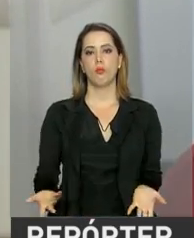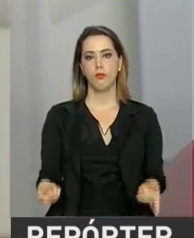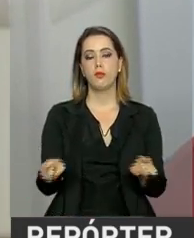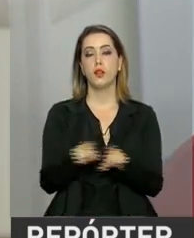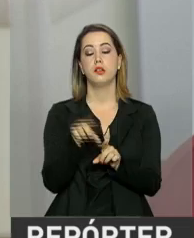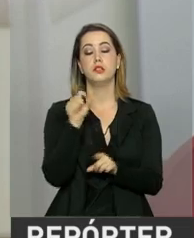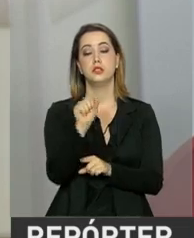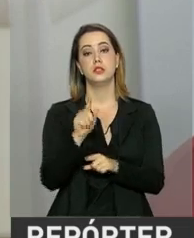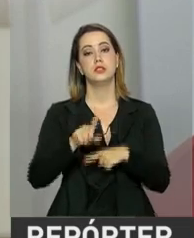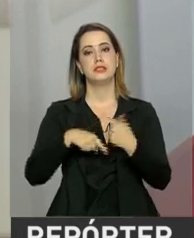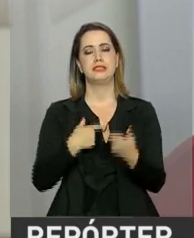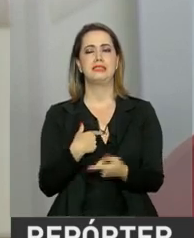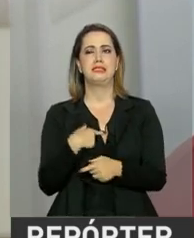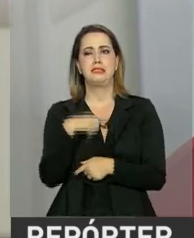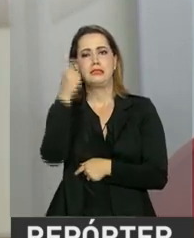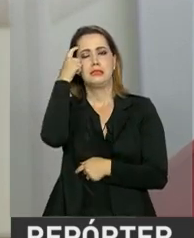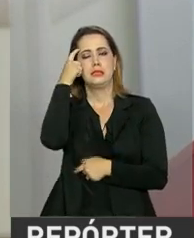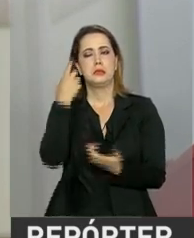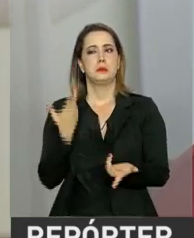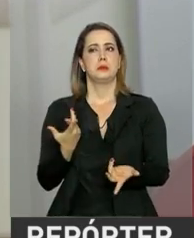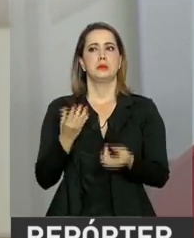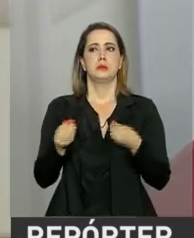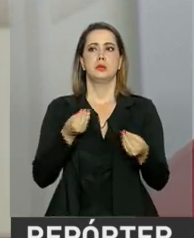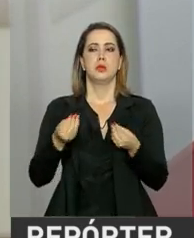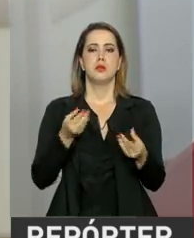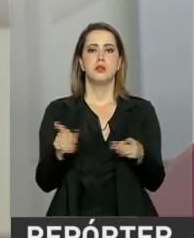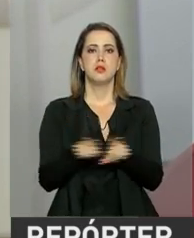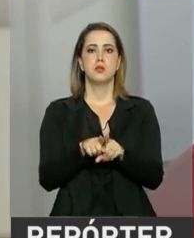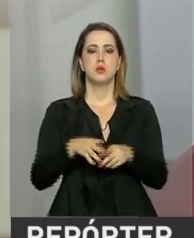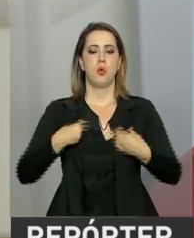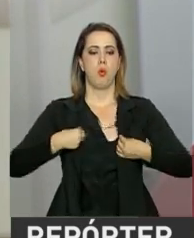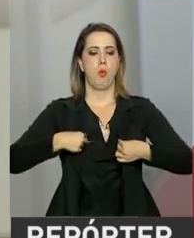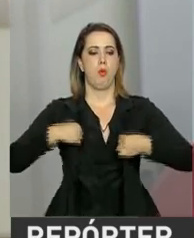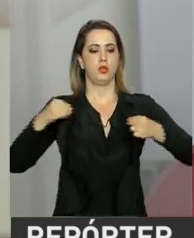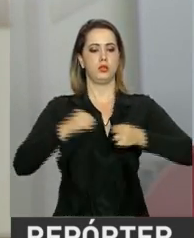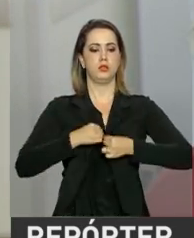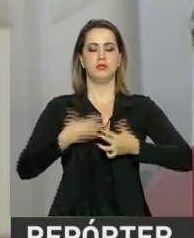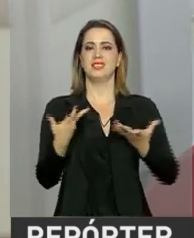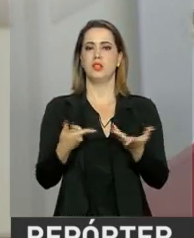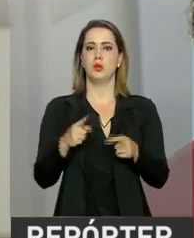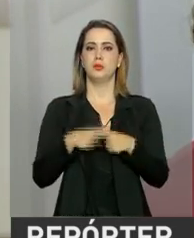tudo. E aí eu falei assim, aí eu botava certas roupas que